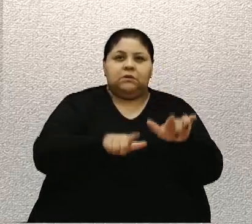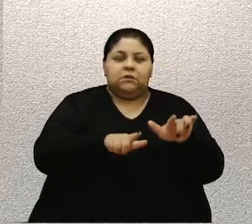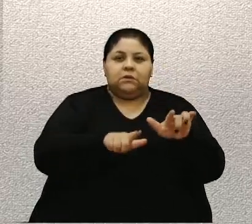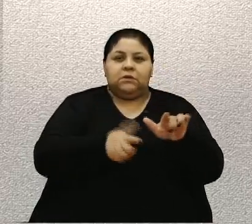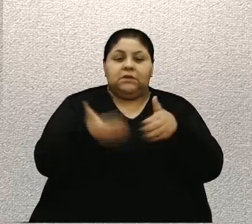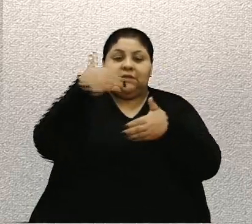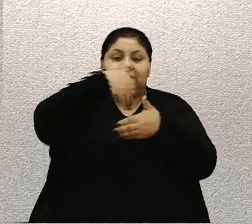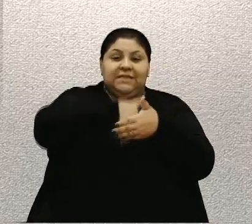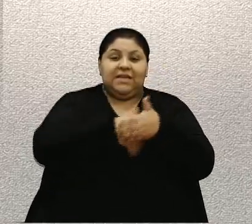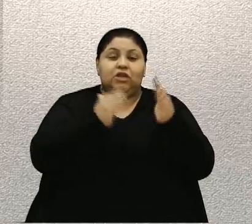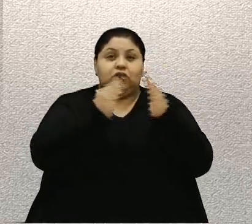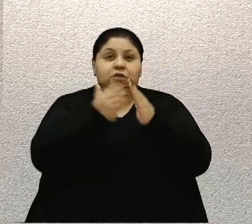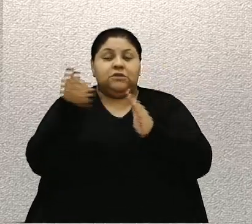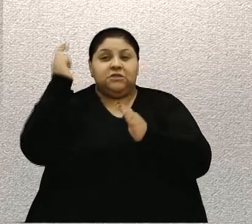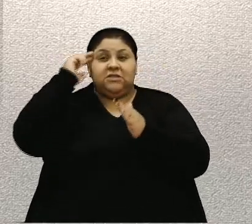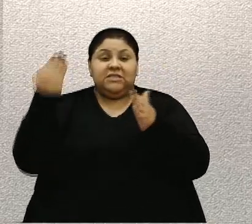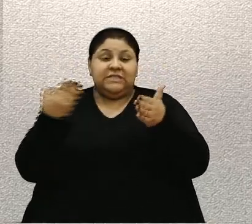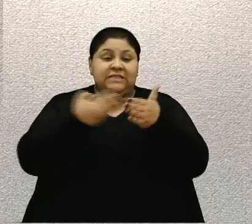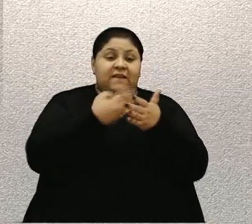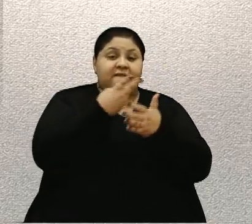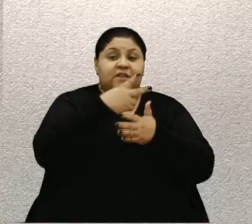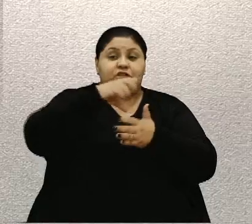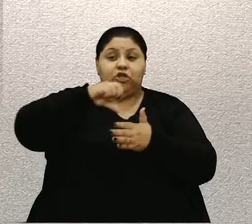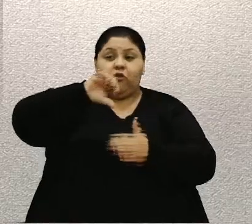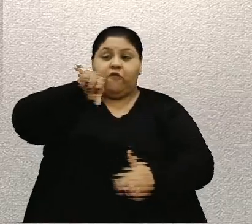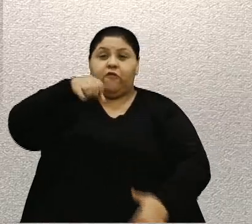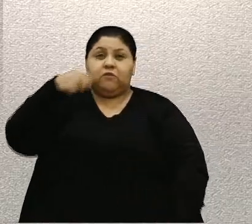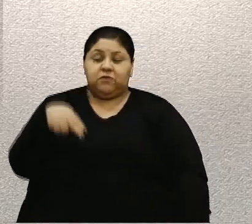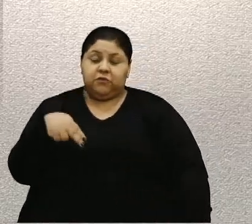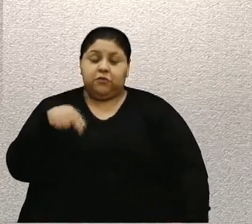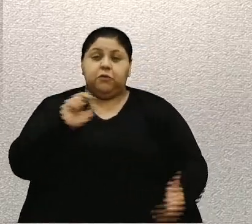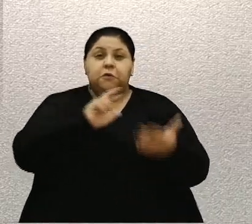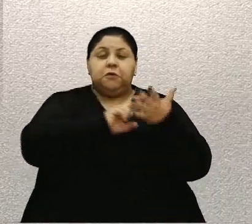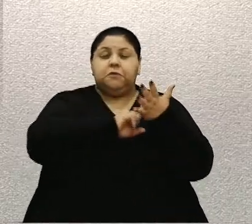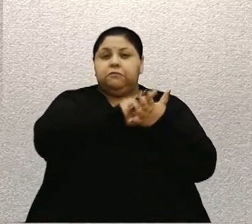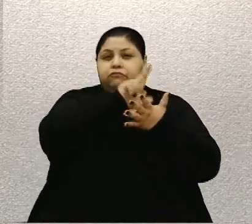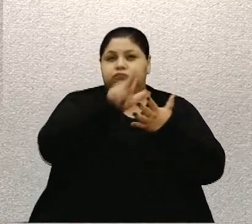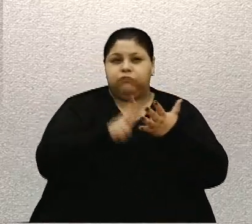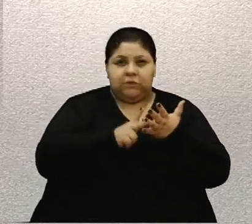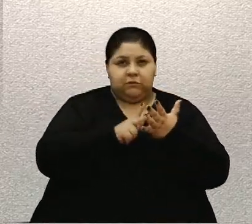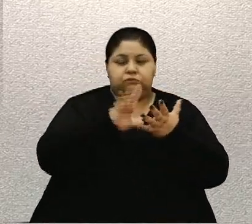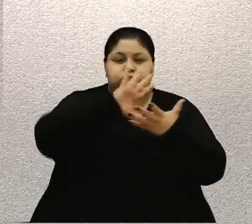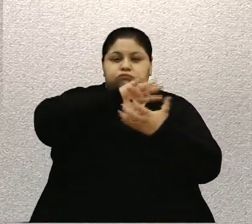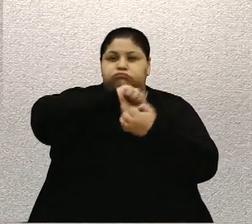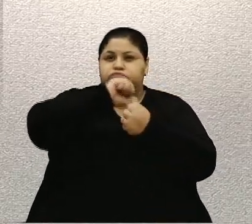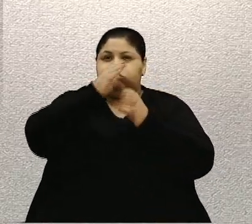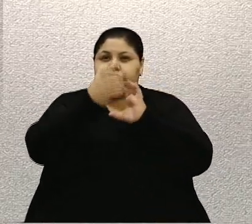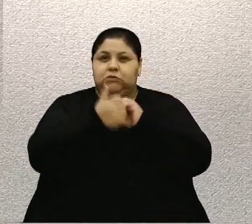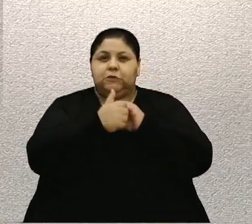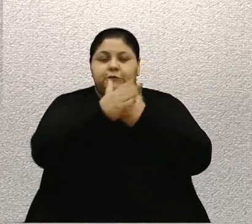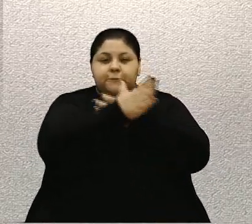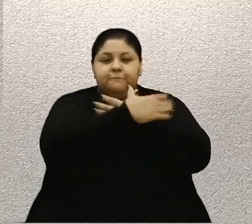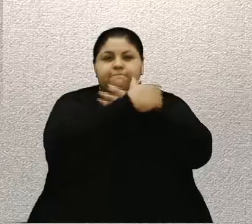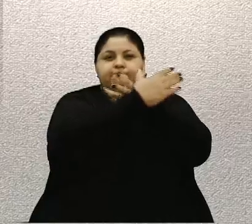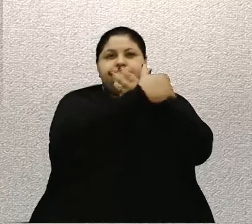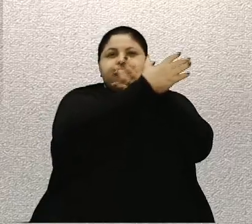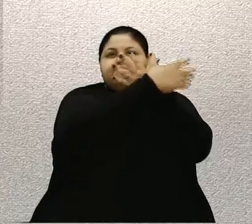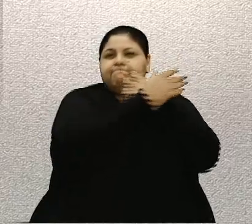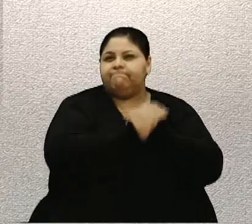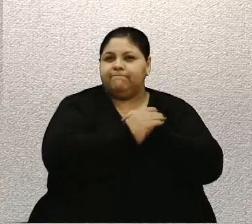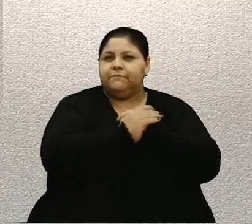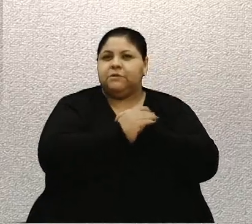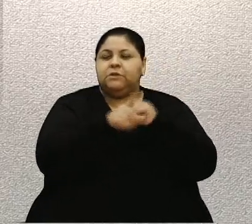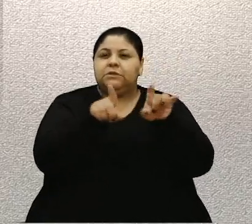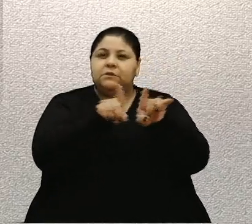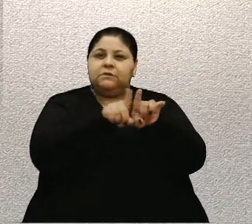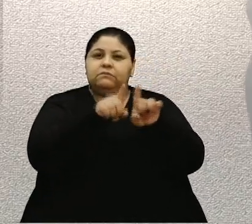Cultura, até o dia 29 de junho, com várias obras, fase das borboletas, bonecas encantadoras,